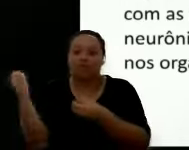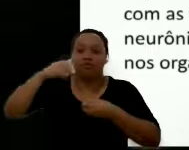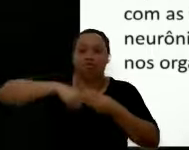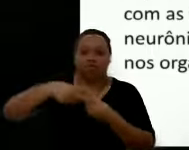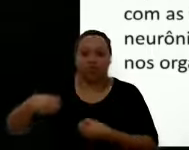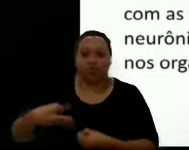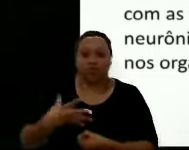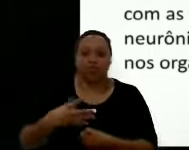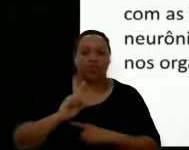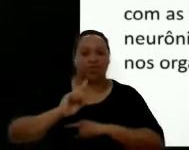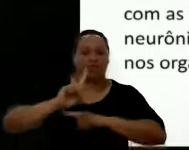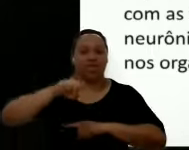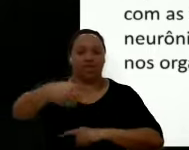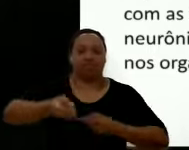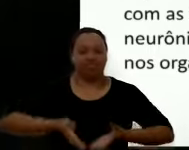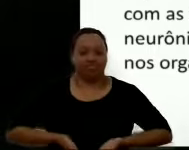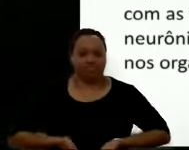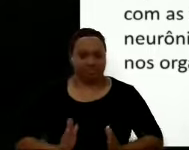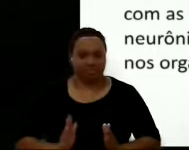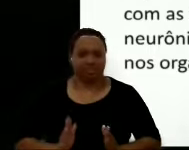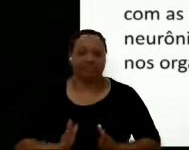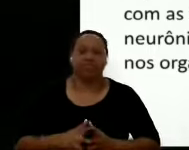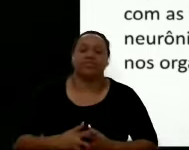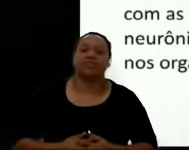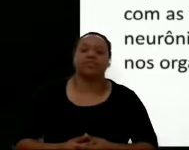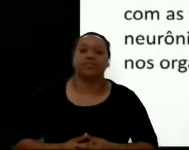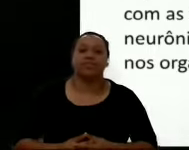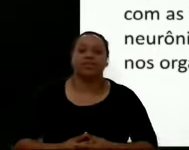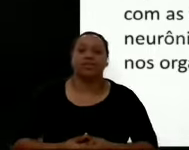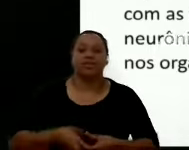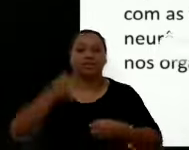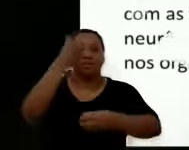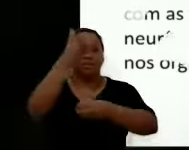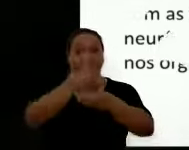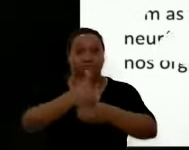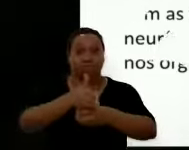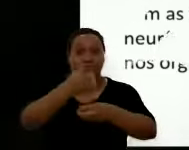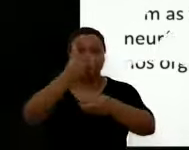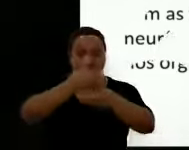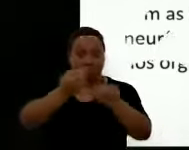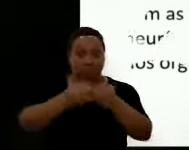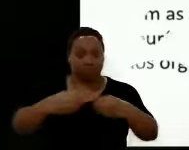neurônios. Não há renovação dessas células no organismo depois do nascimento.